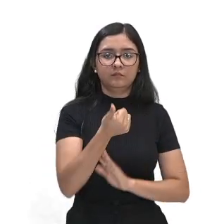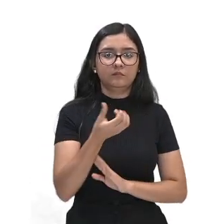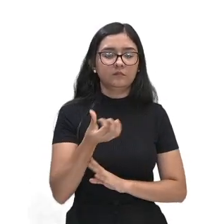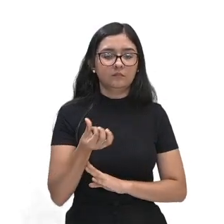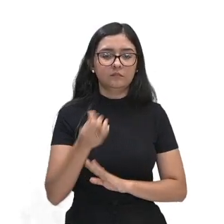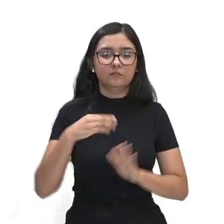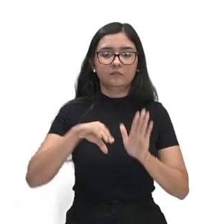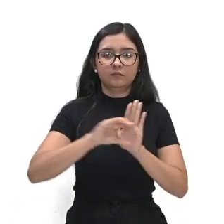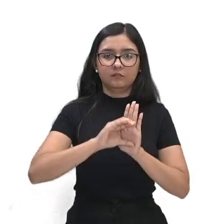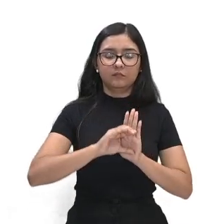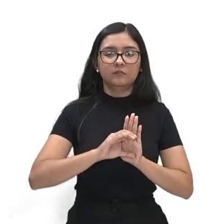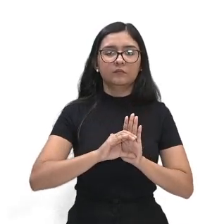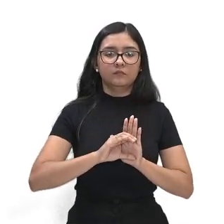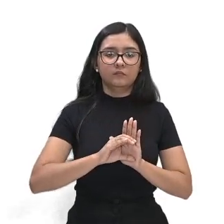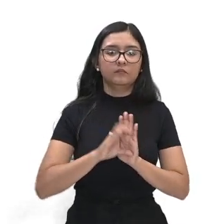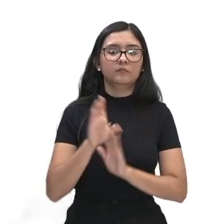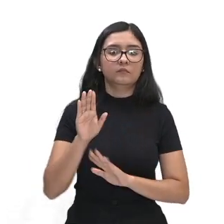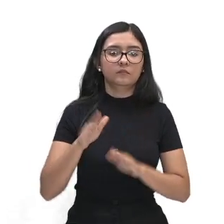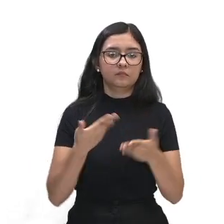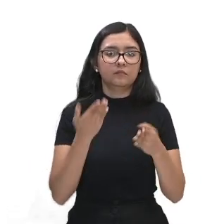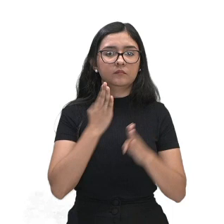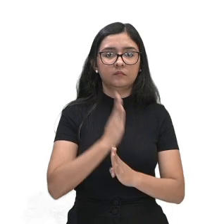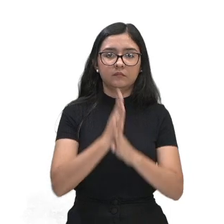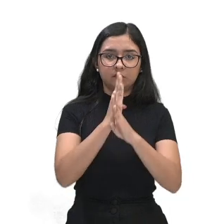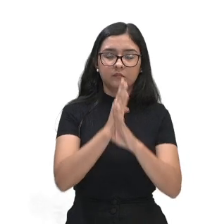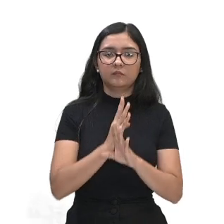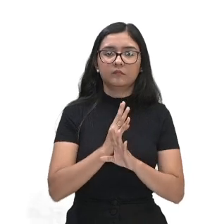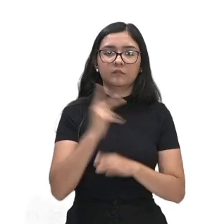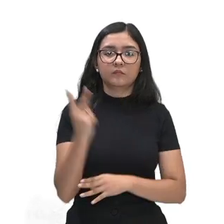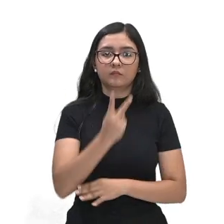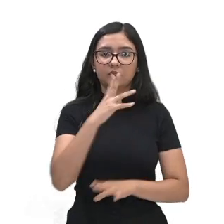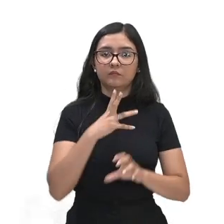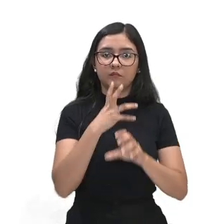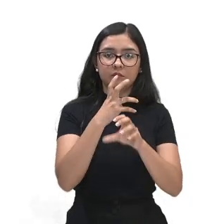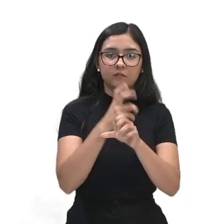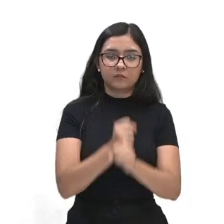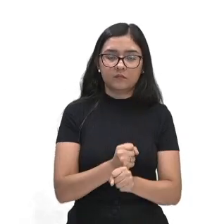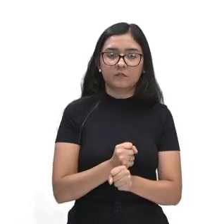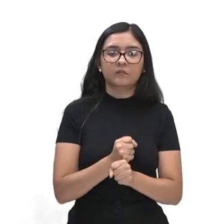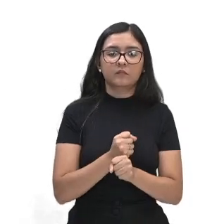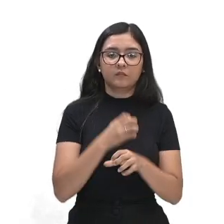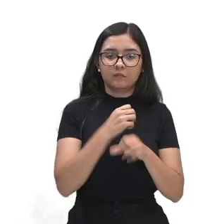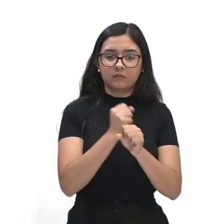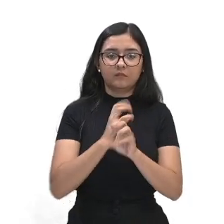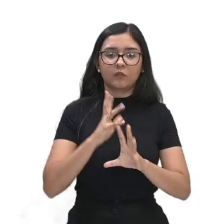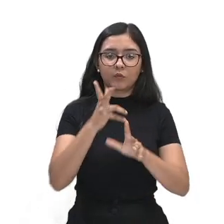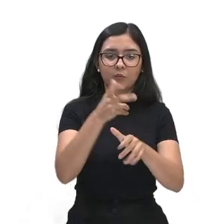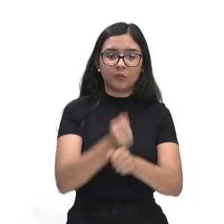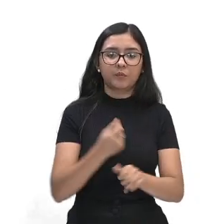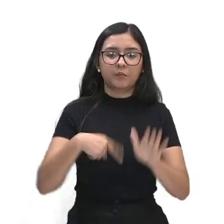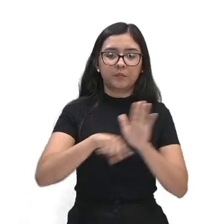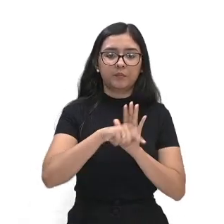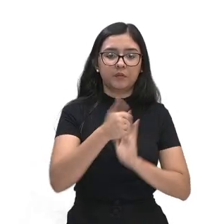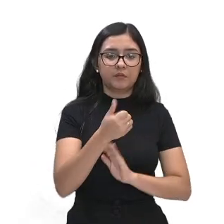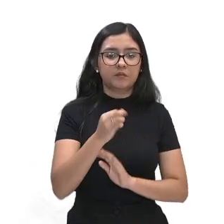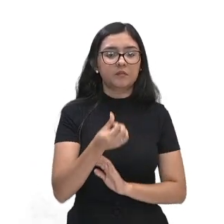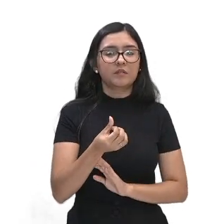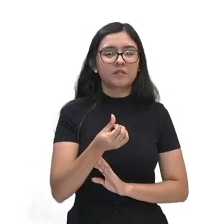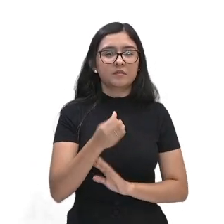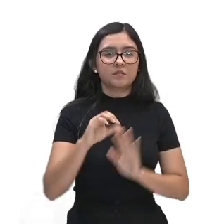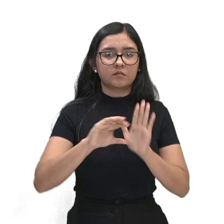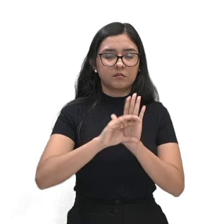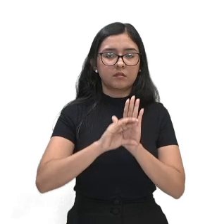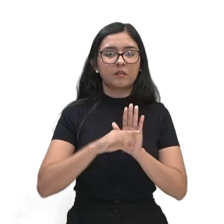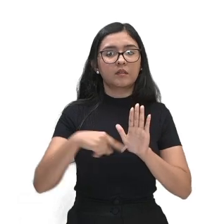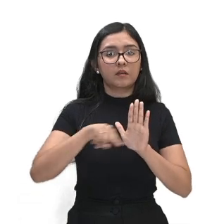coulombs. Então, aqui está a nossa carga total de menos 16 coulomb. A carga total deu